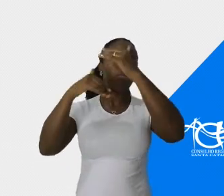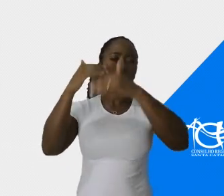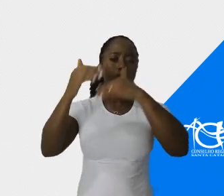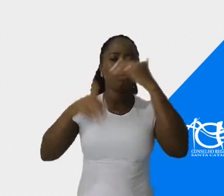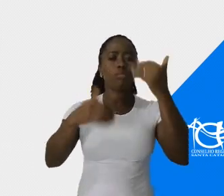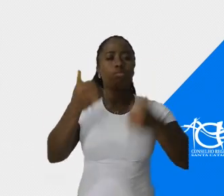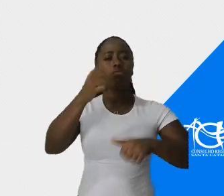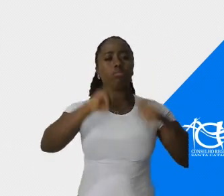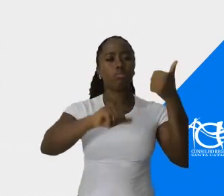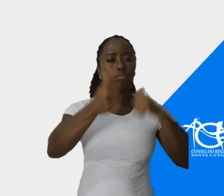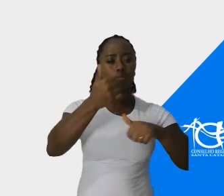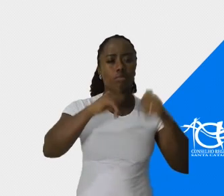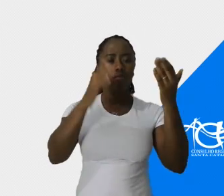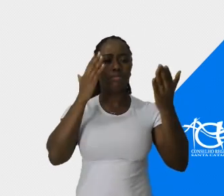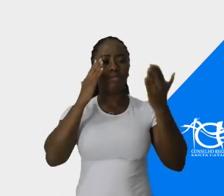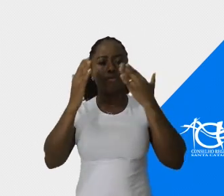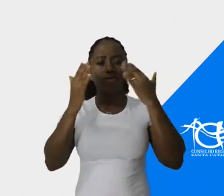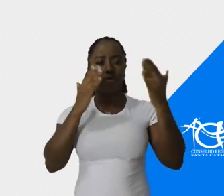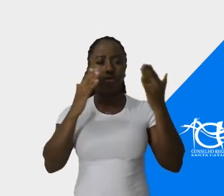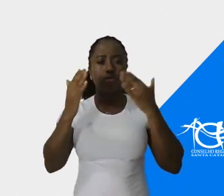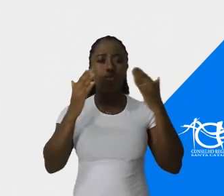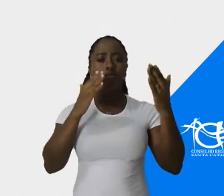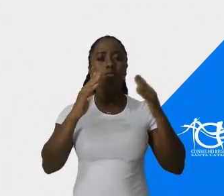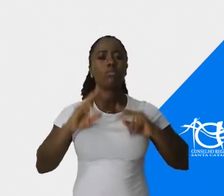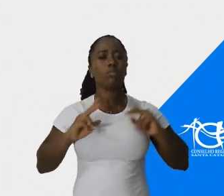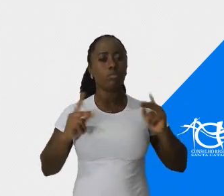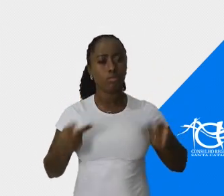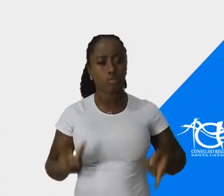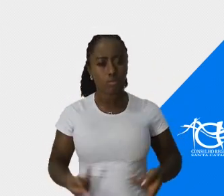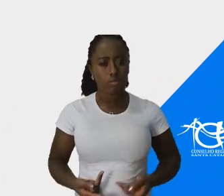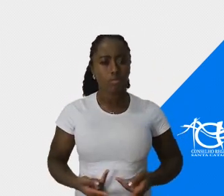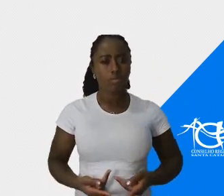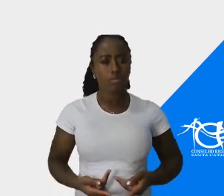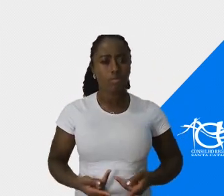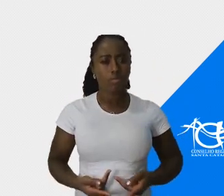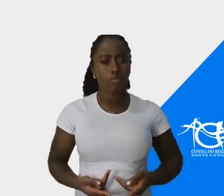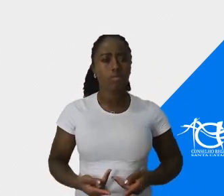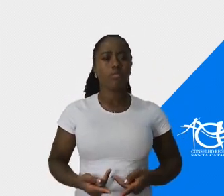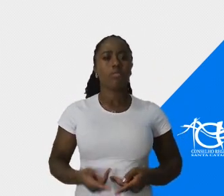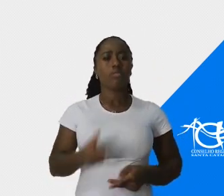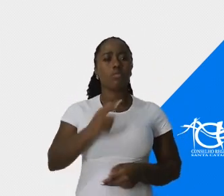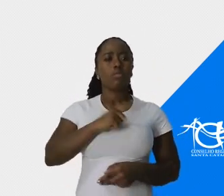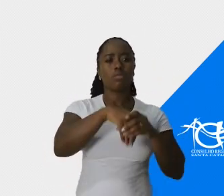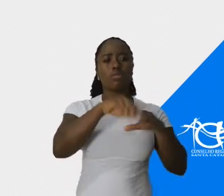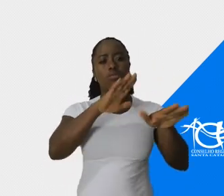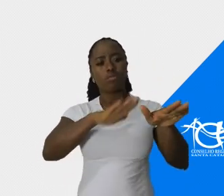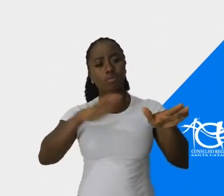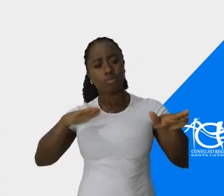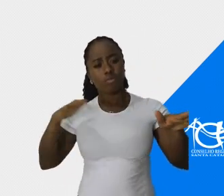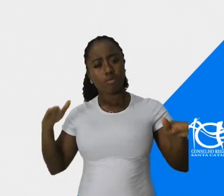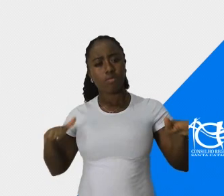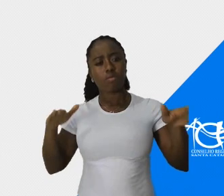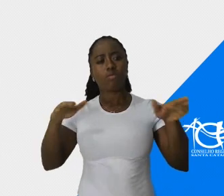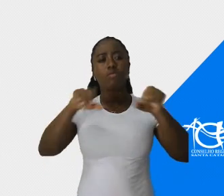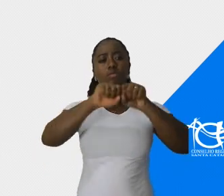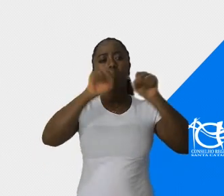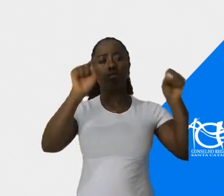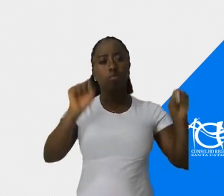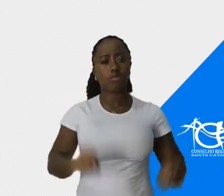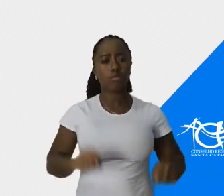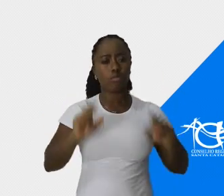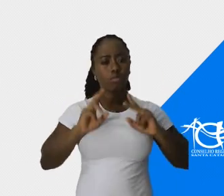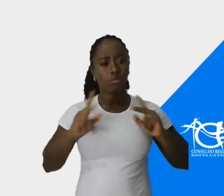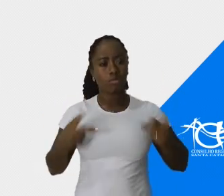humano predominantemente, né? O trânsito é um sistema predominantemente de comportamento, não se poderia falar em trânsito sem falar em